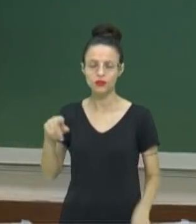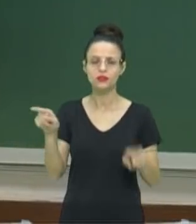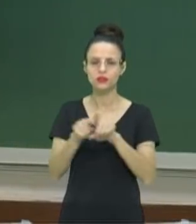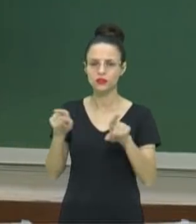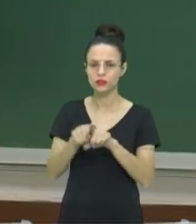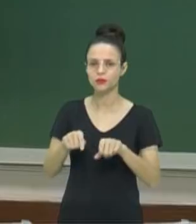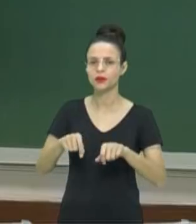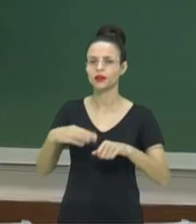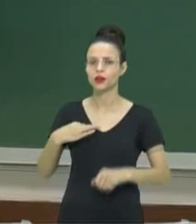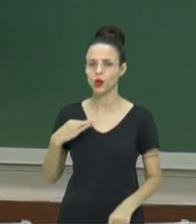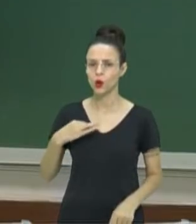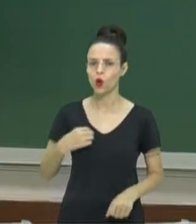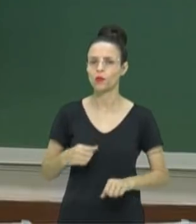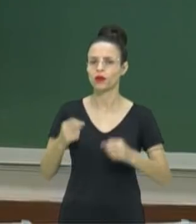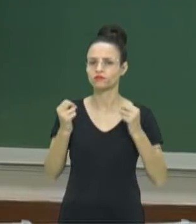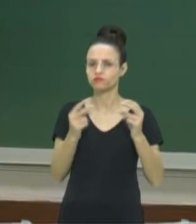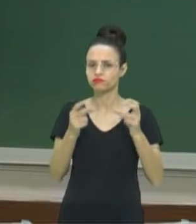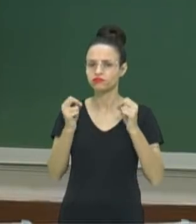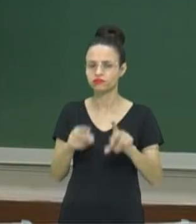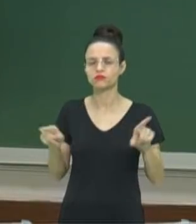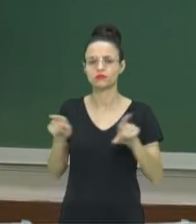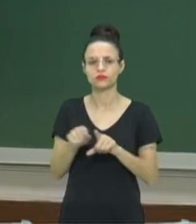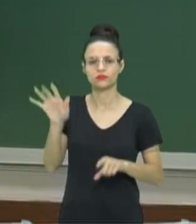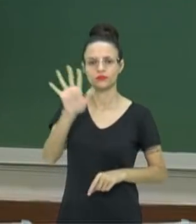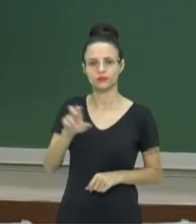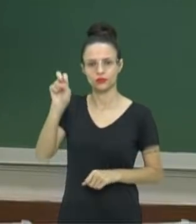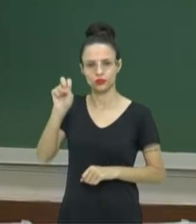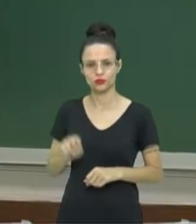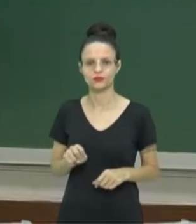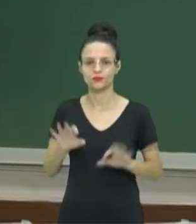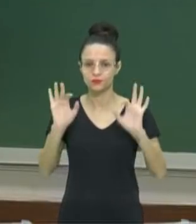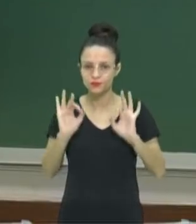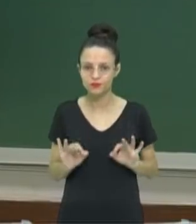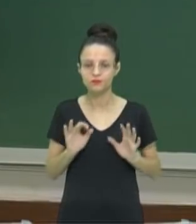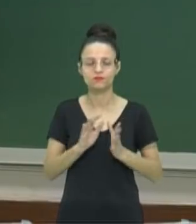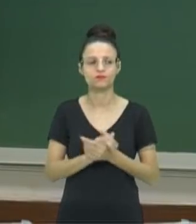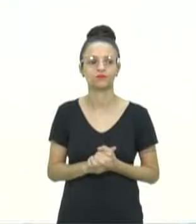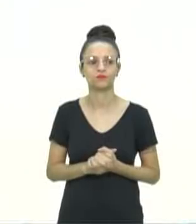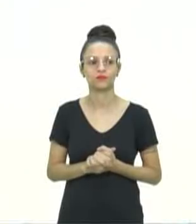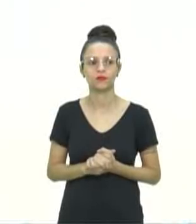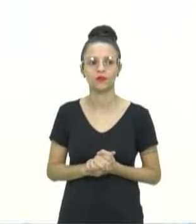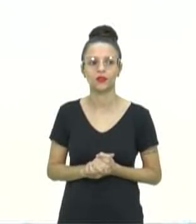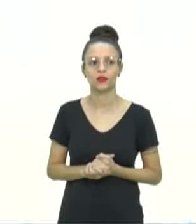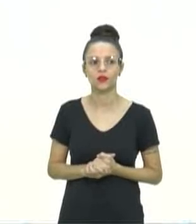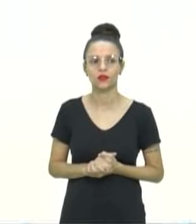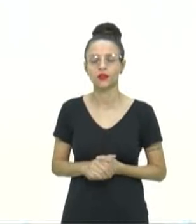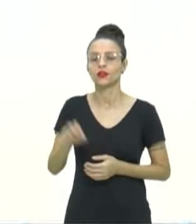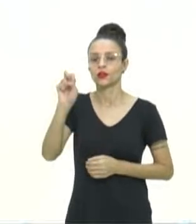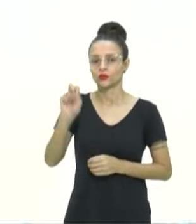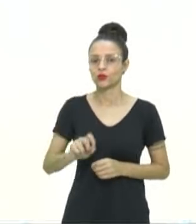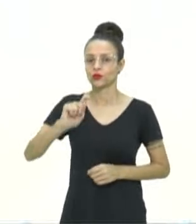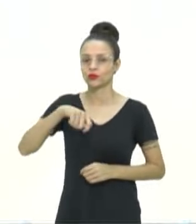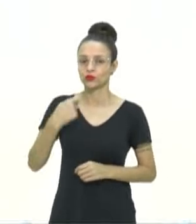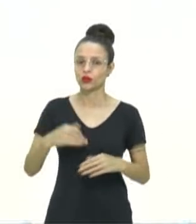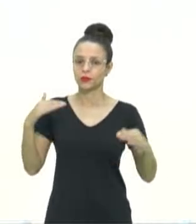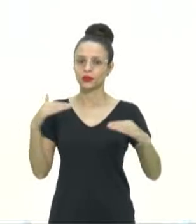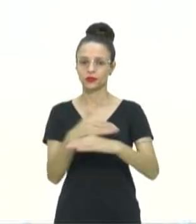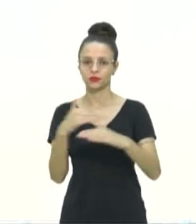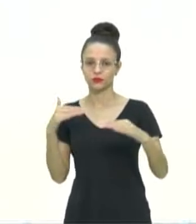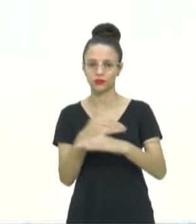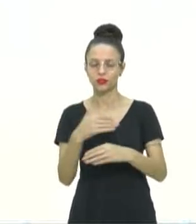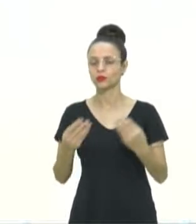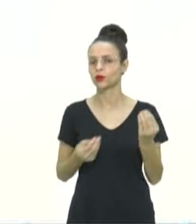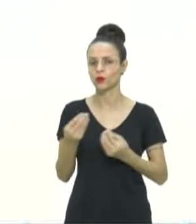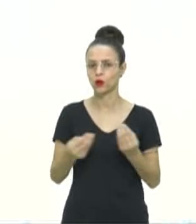ali para Santa Catarina e para a região sul, certo? O sul, em relação a meios de